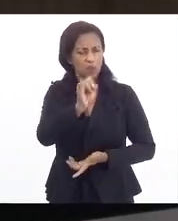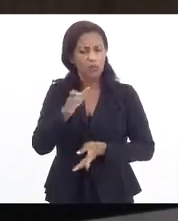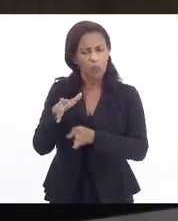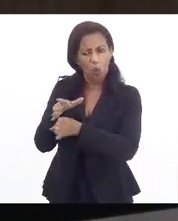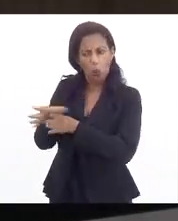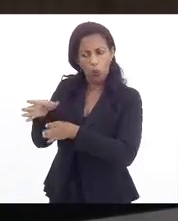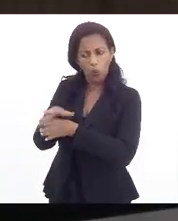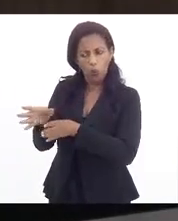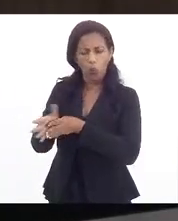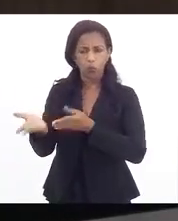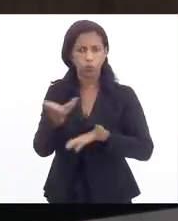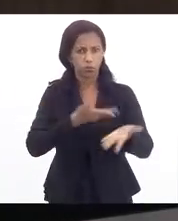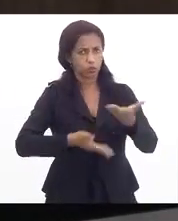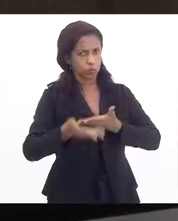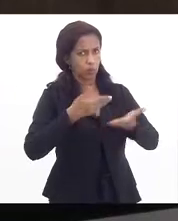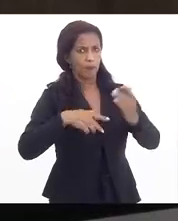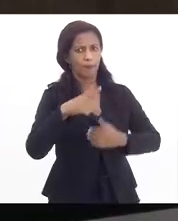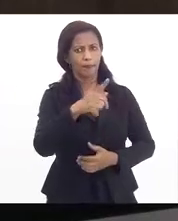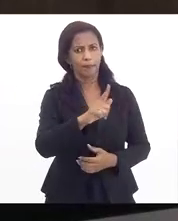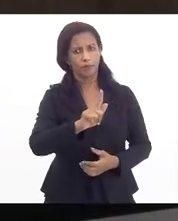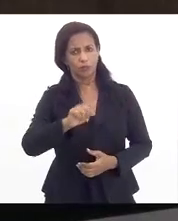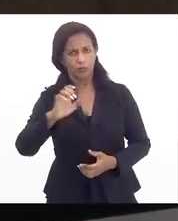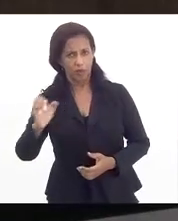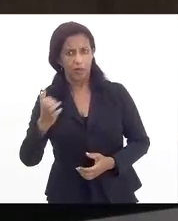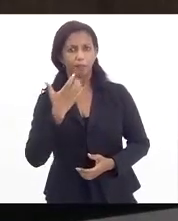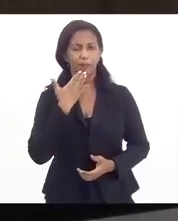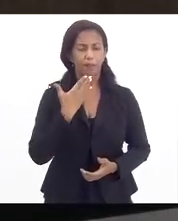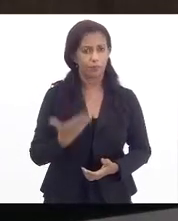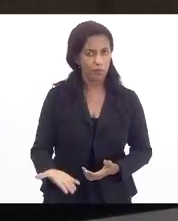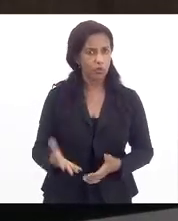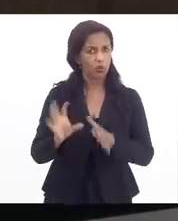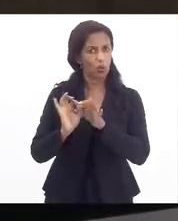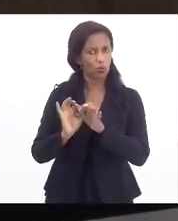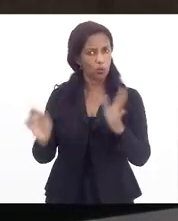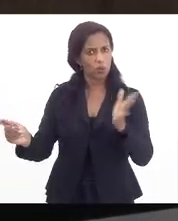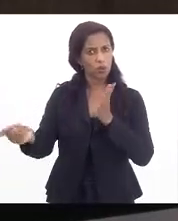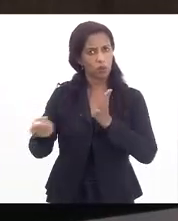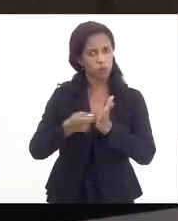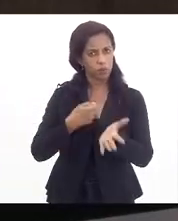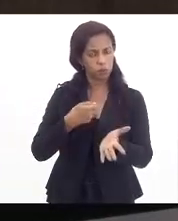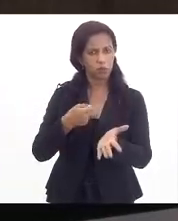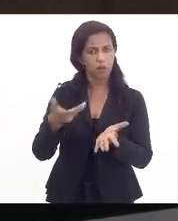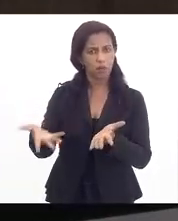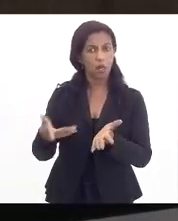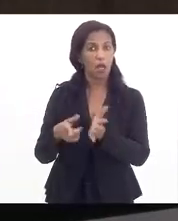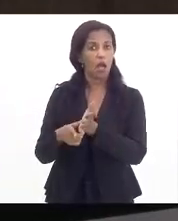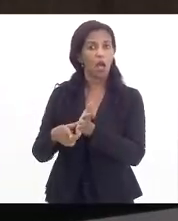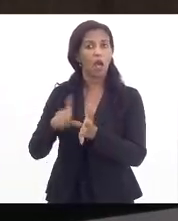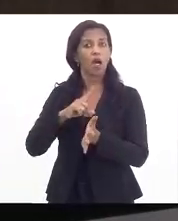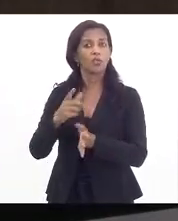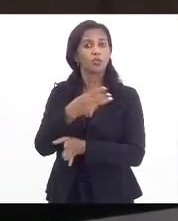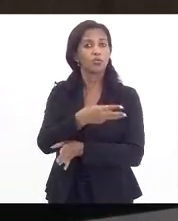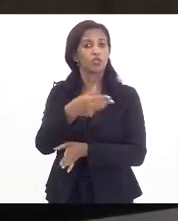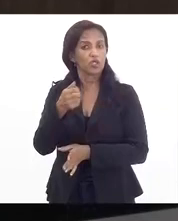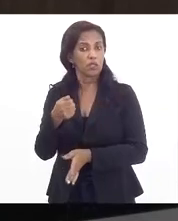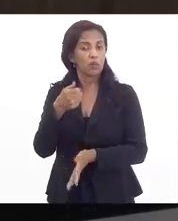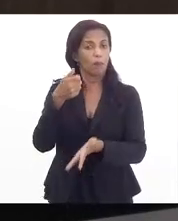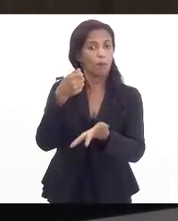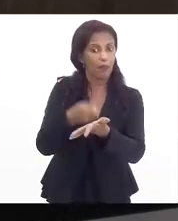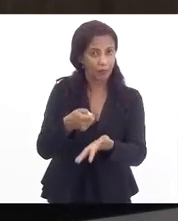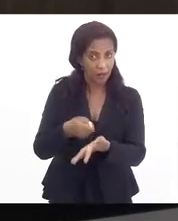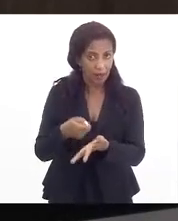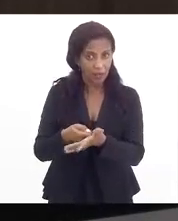governo com a participação da PG e pedindo a autorizando essa homologação antes do dia31 para